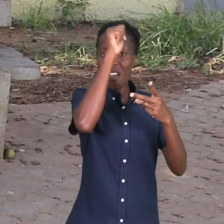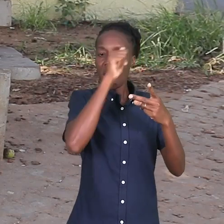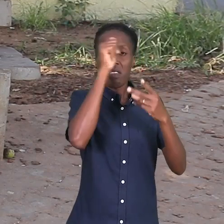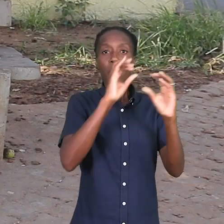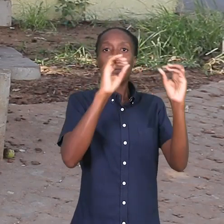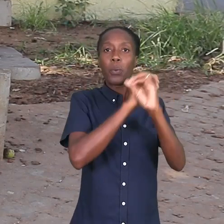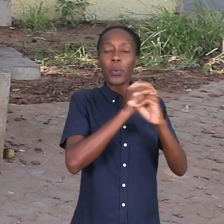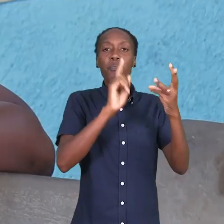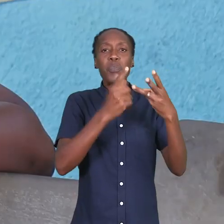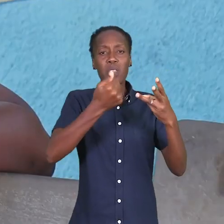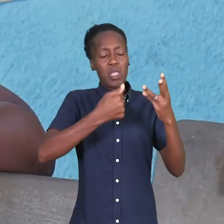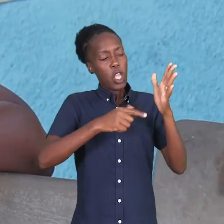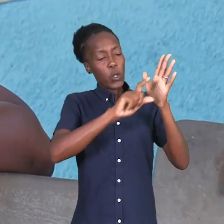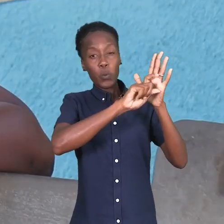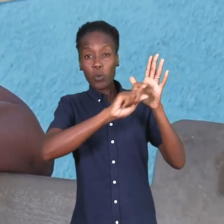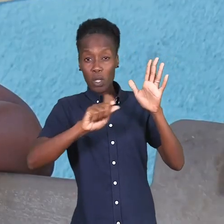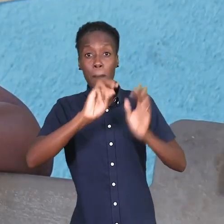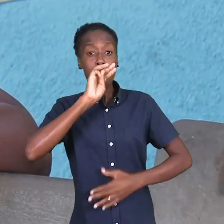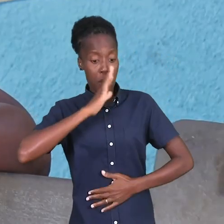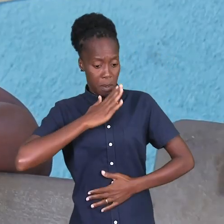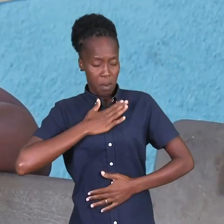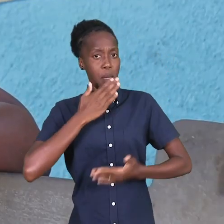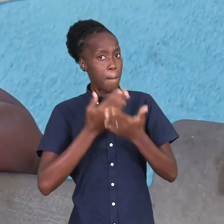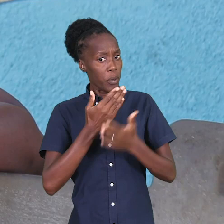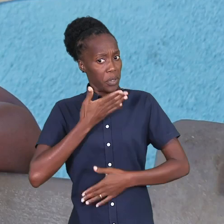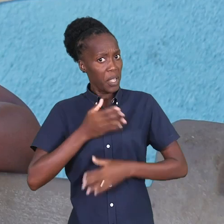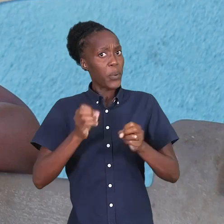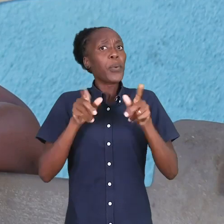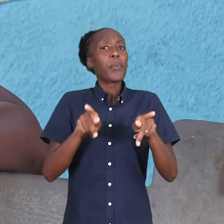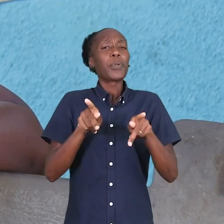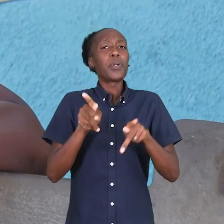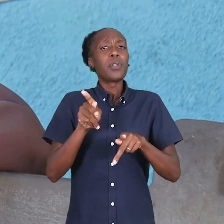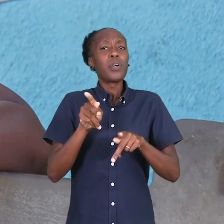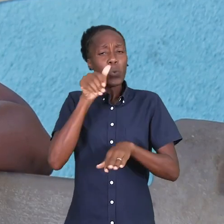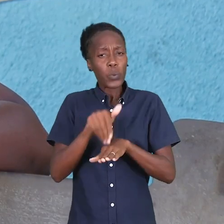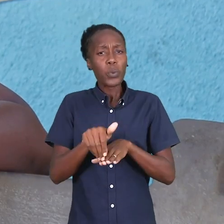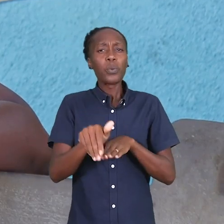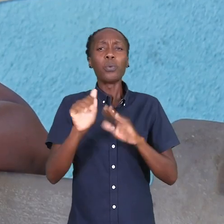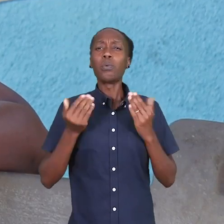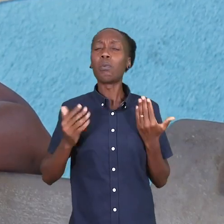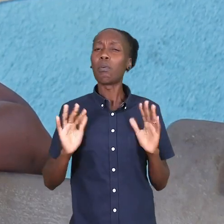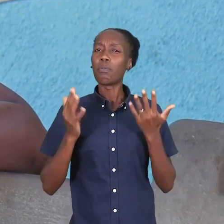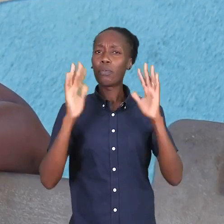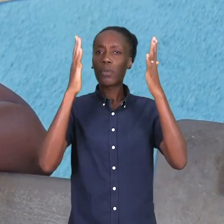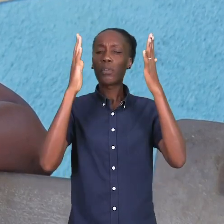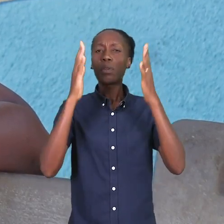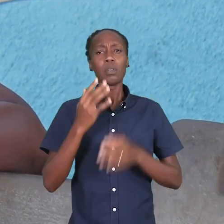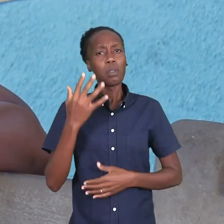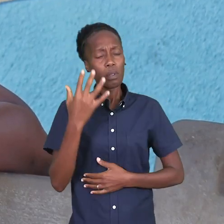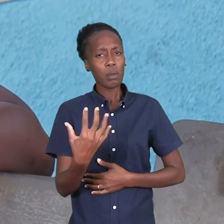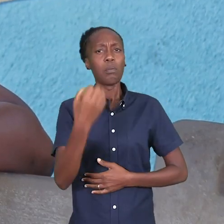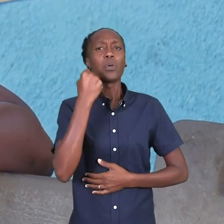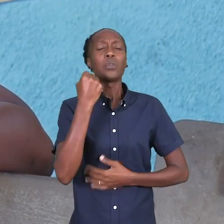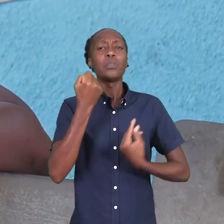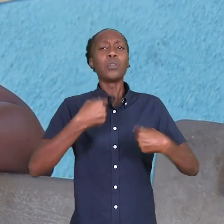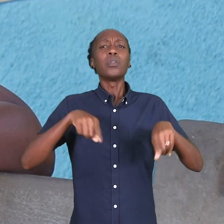de concluir o ensino médio nem fazer o superior. Mas eu me espelho nela porque eu tenho oportunidades para poder seguir com a